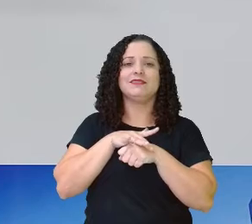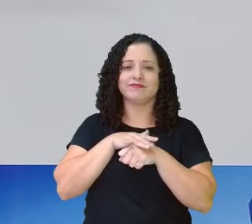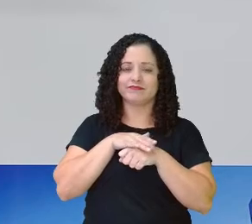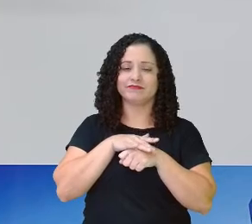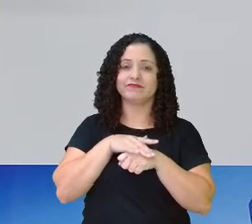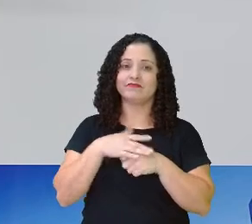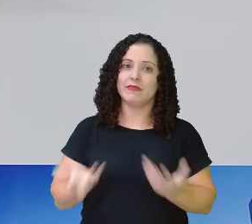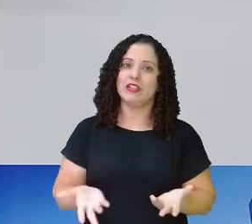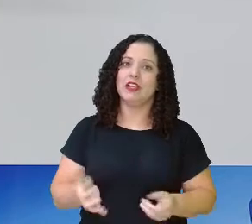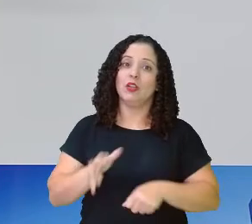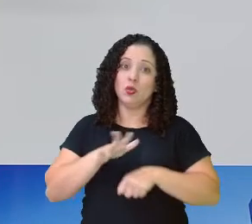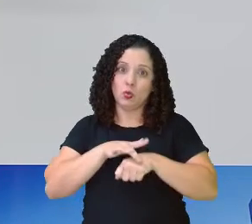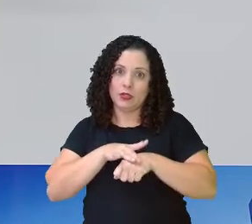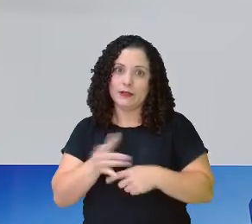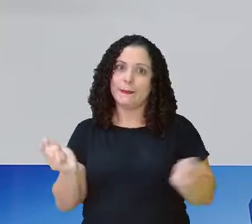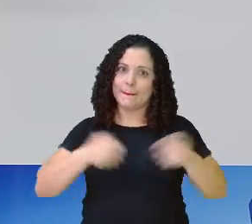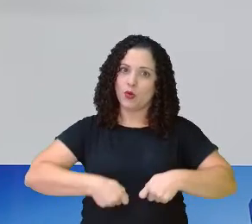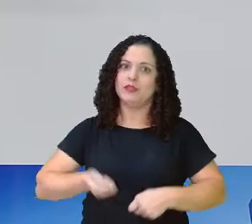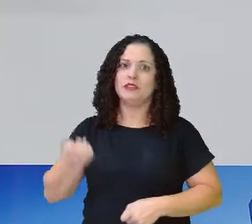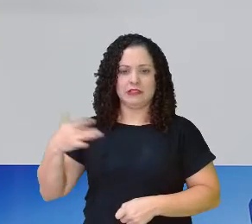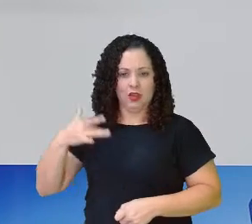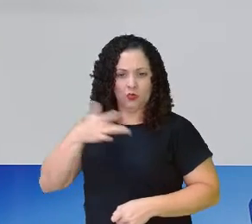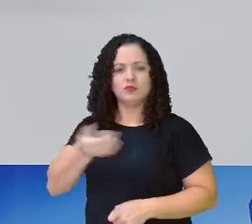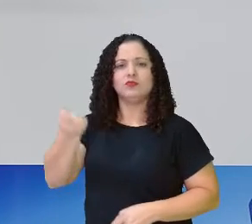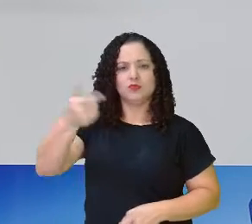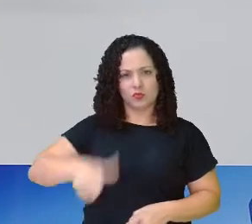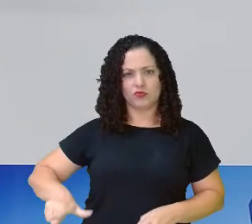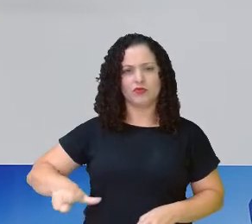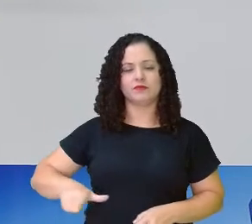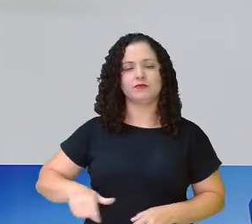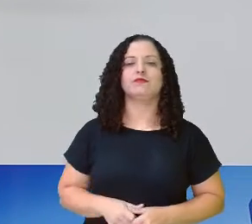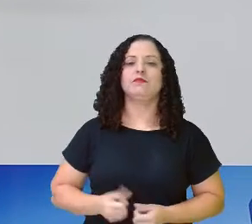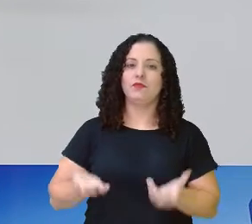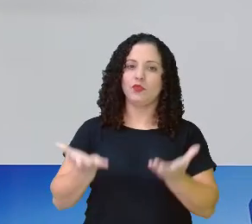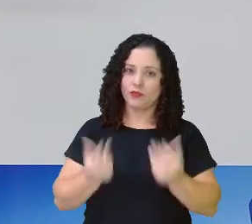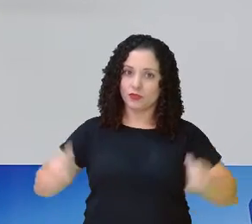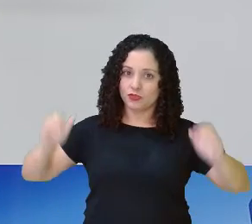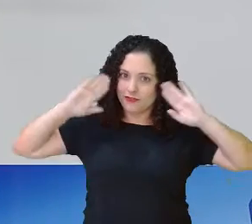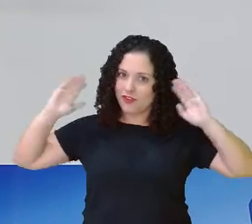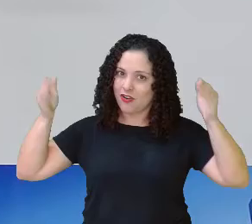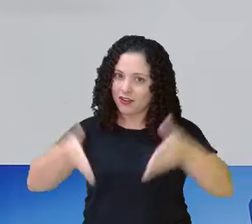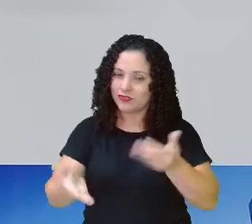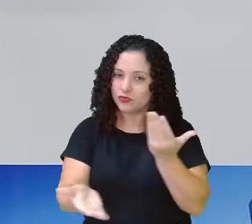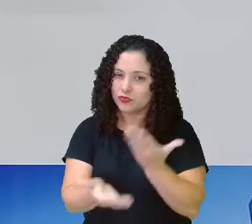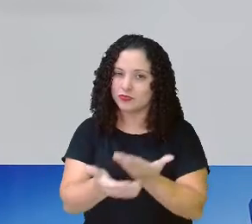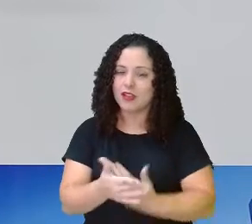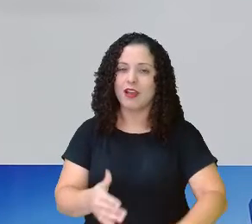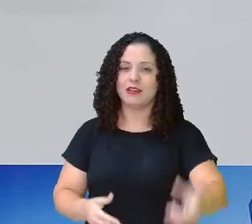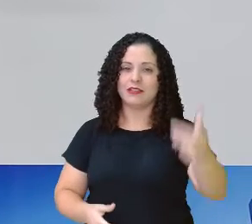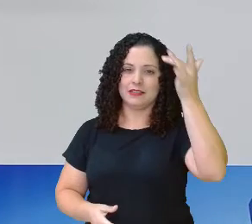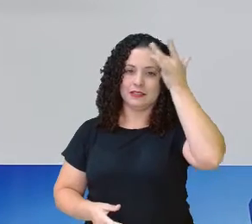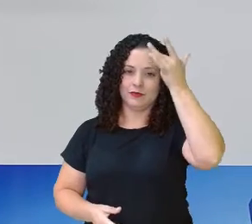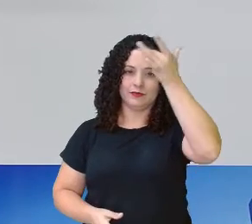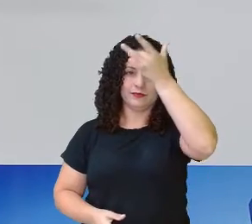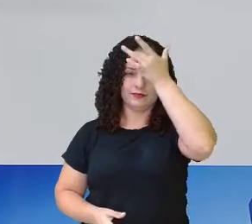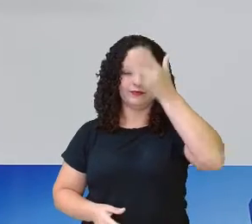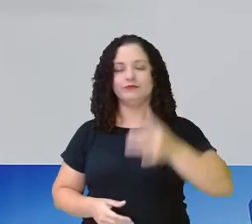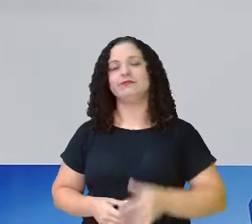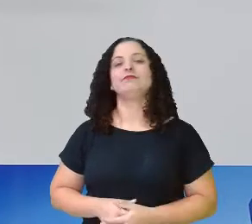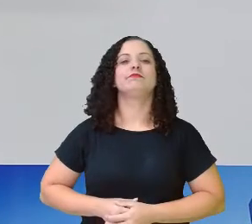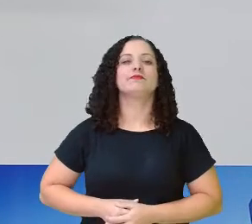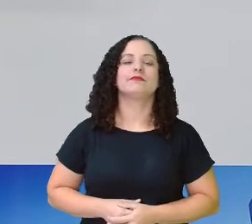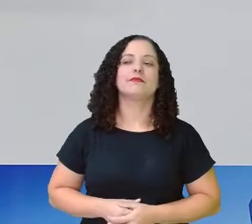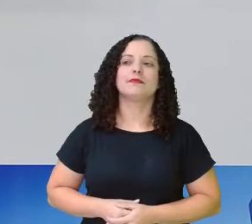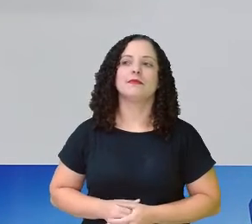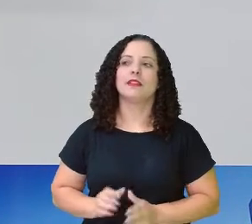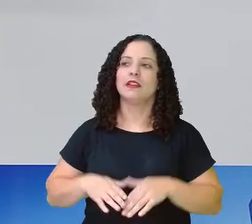adoeceu, pode voltar a ter saúde. Então, vamos falar cada vez mais em saúde mental, certo? Então, vamos lá.